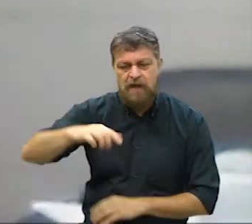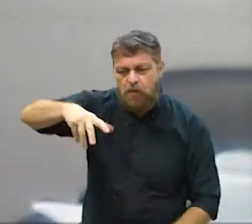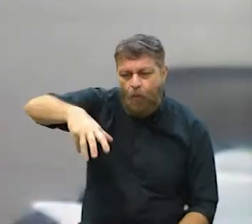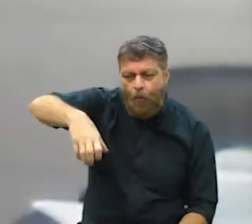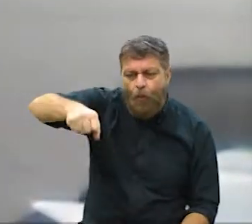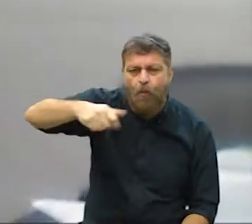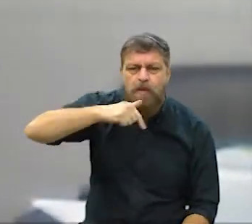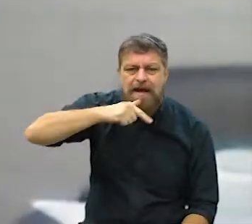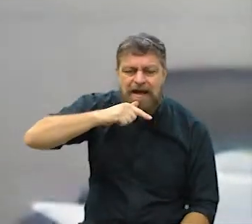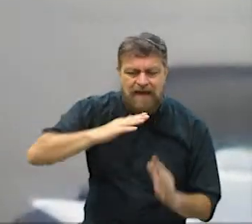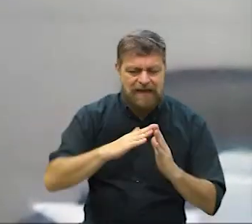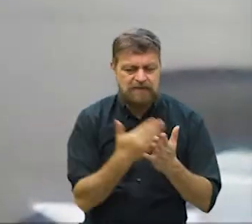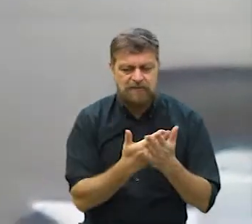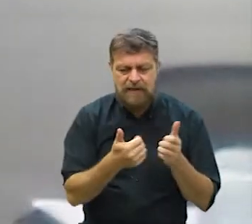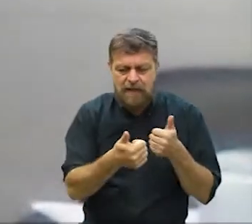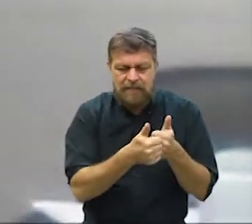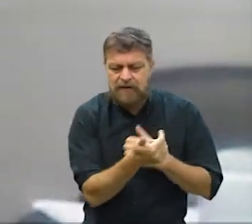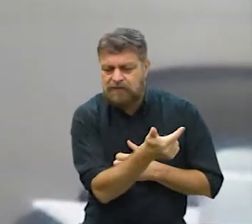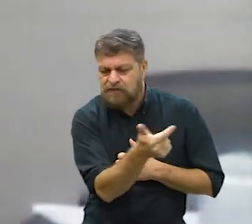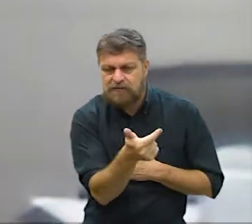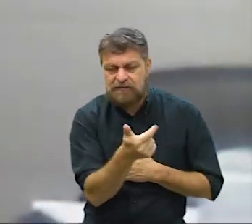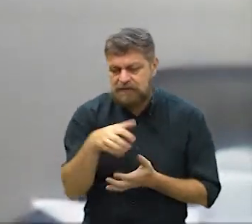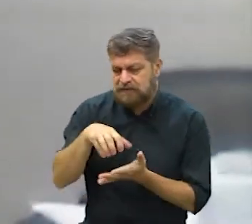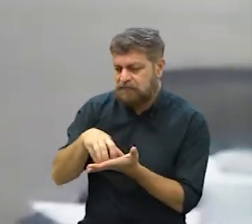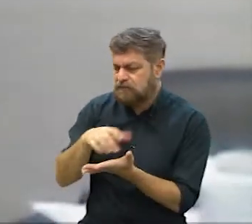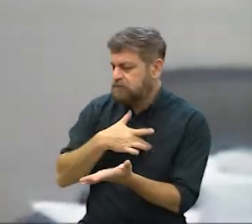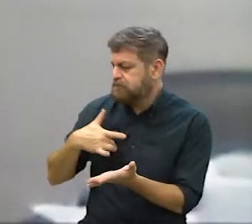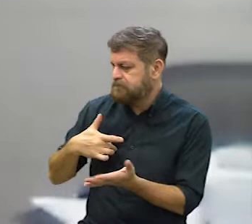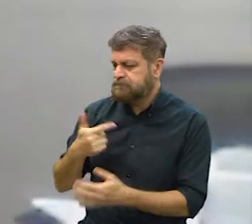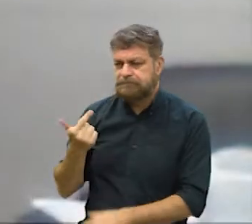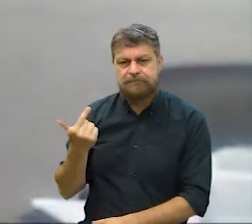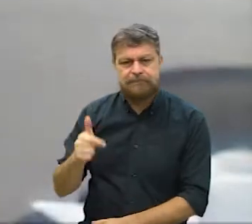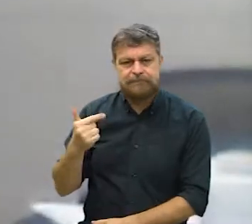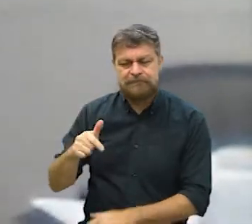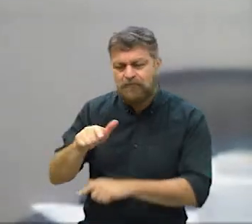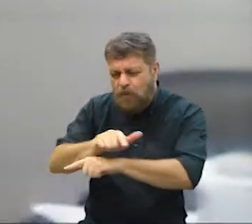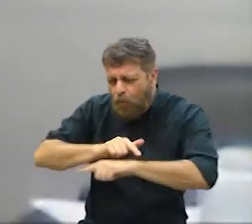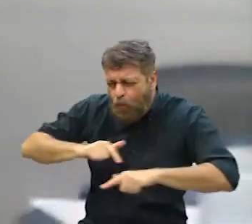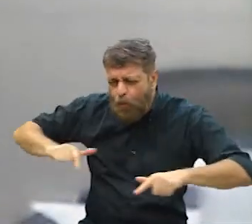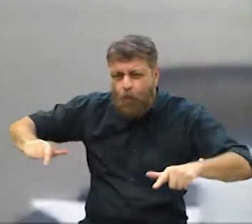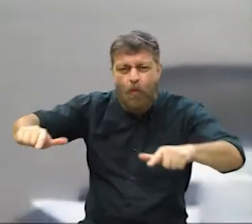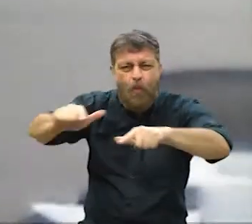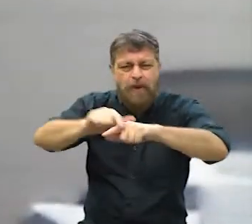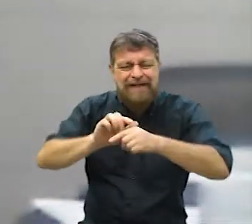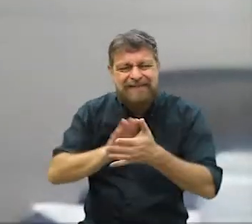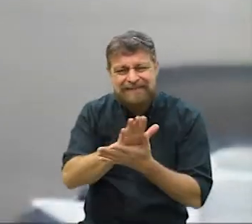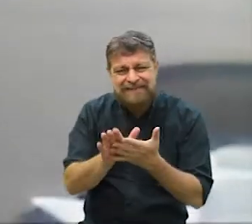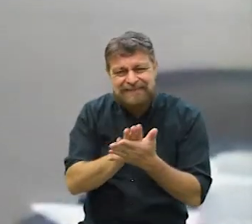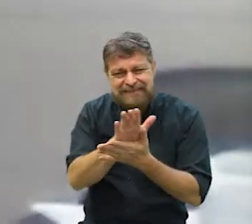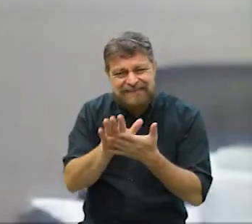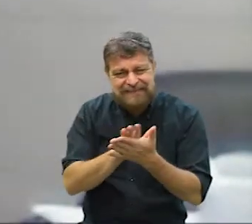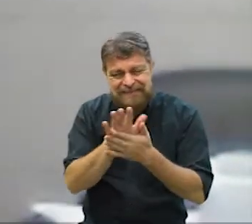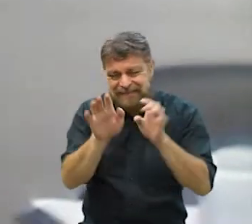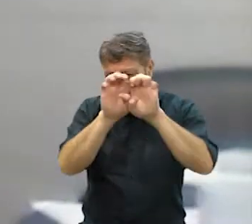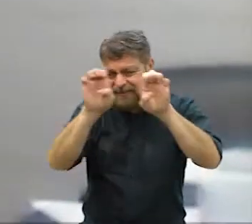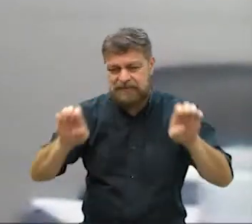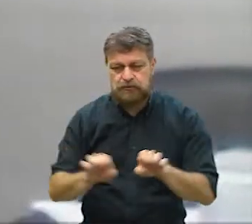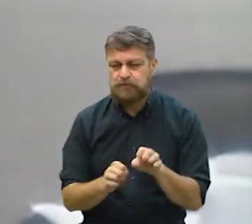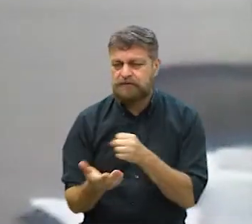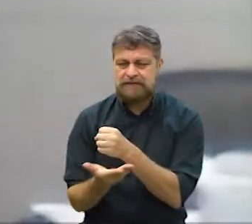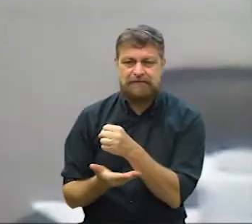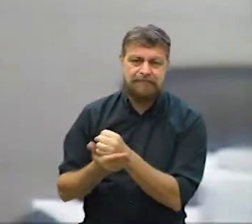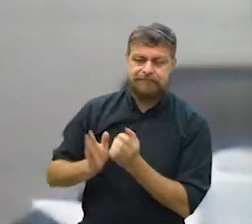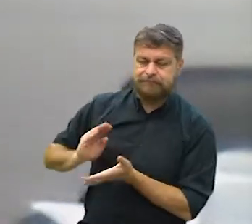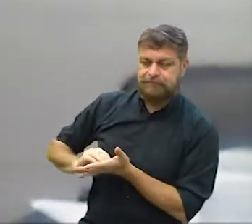de água, muitas vezes não tem uma escola próxima, não tem um posto de saúde, não tem uma creche, por aí vai, né?